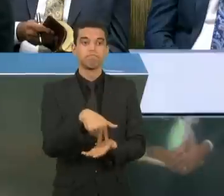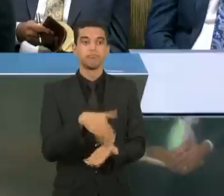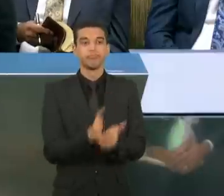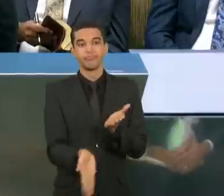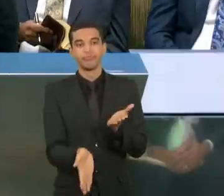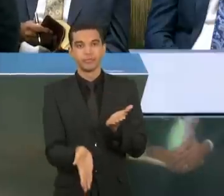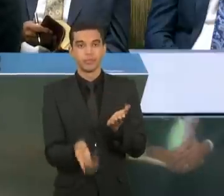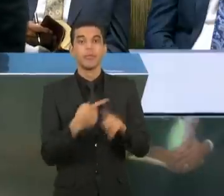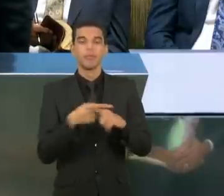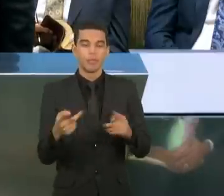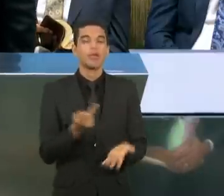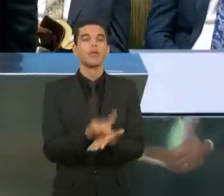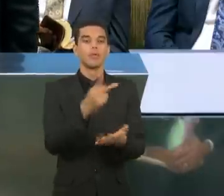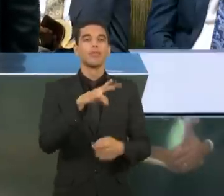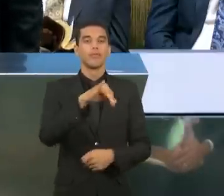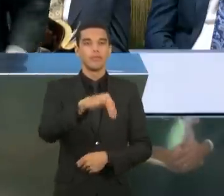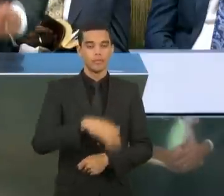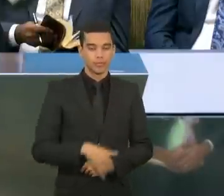vai acontecer.